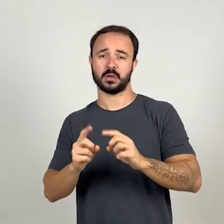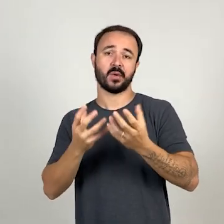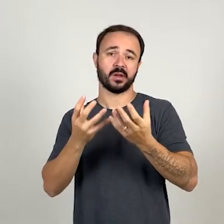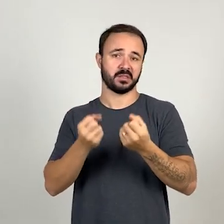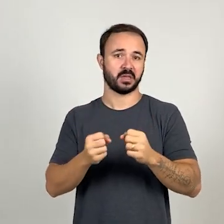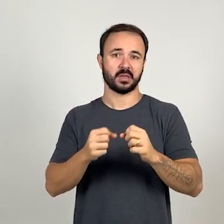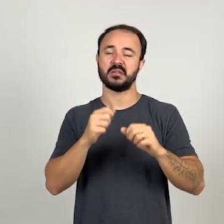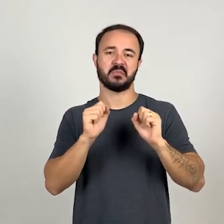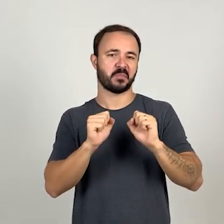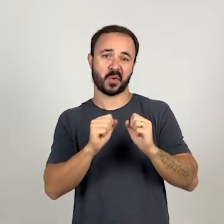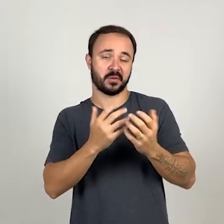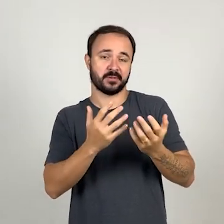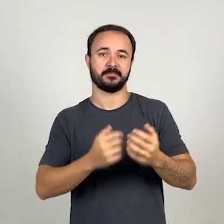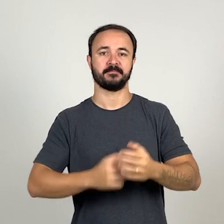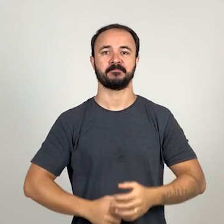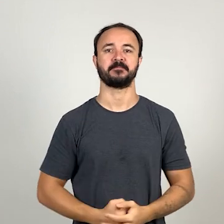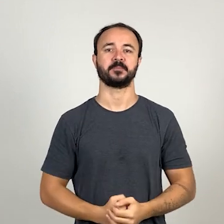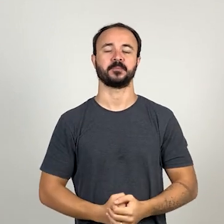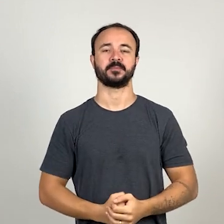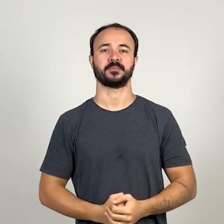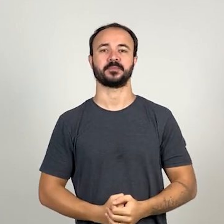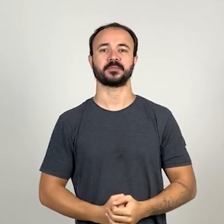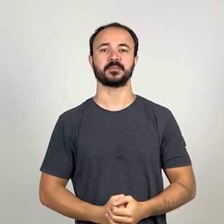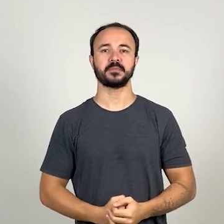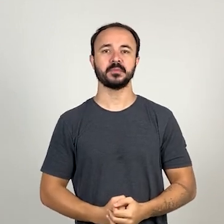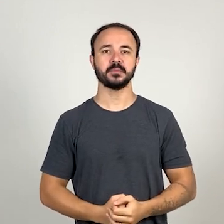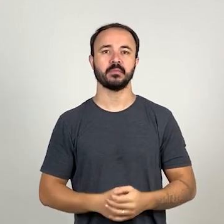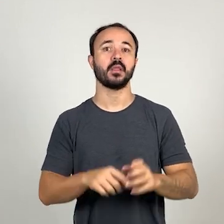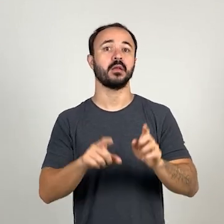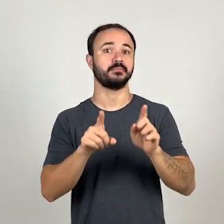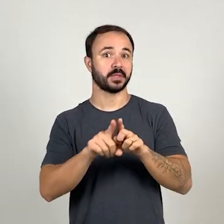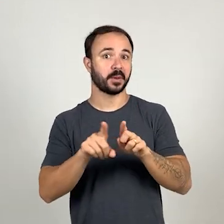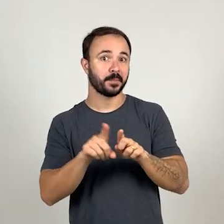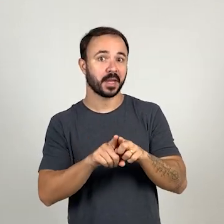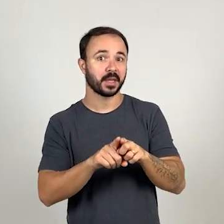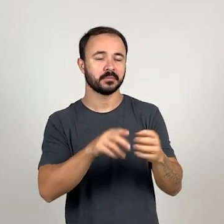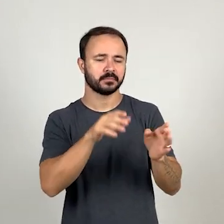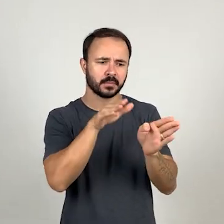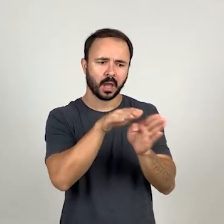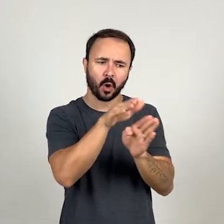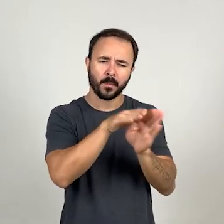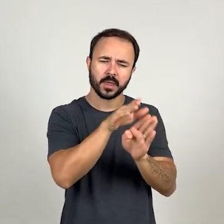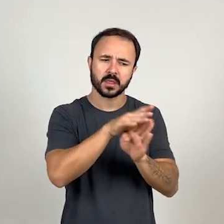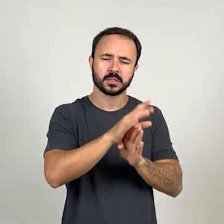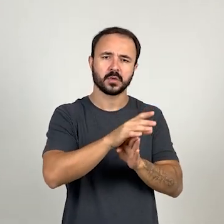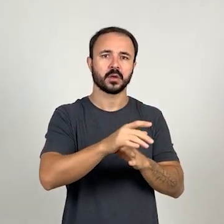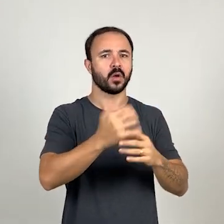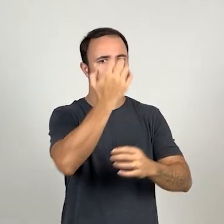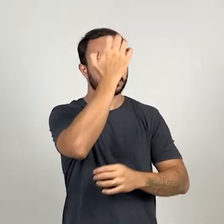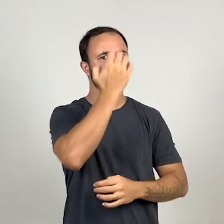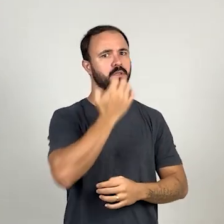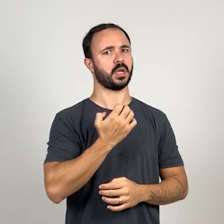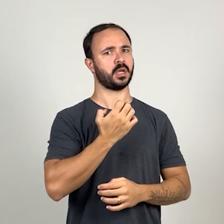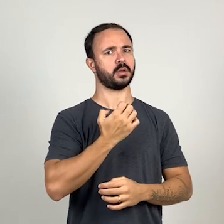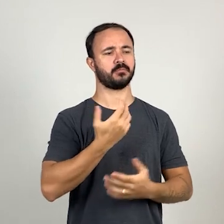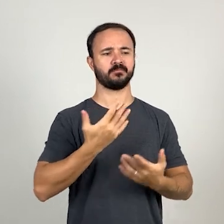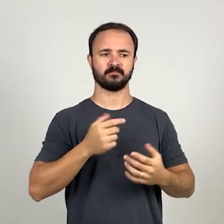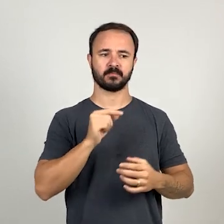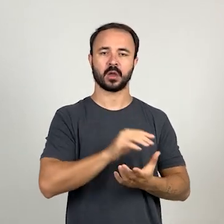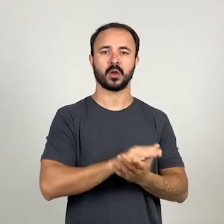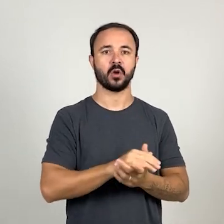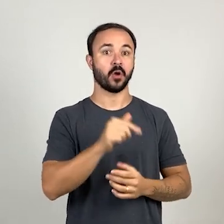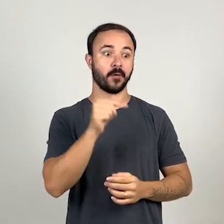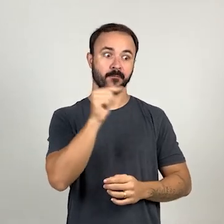Must também pode ser strong recommendation, uma recomendação muito forte, uma recomendação. You must go